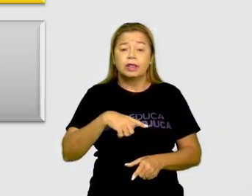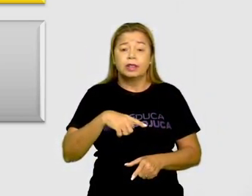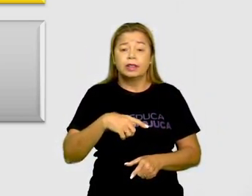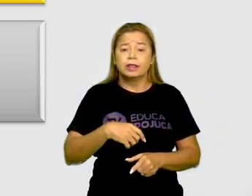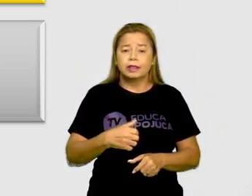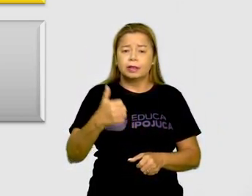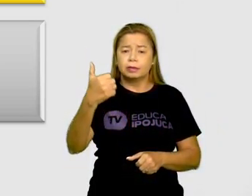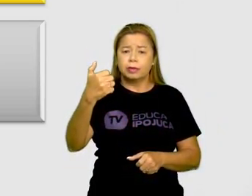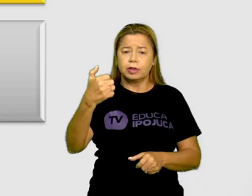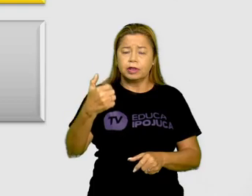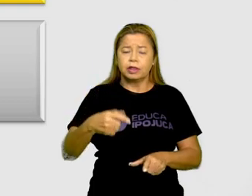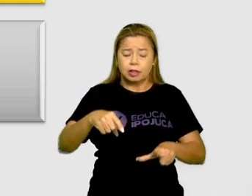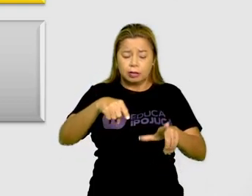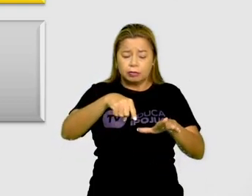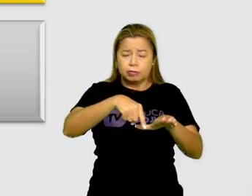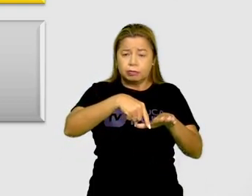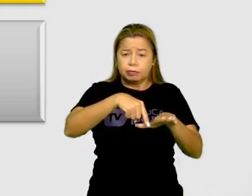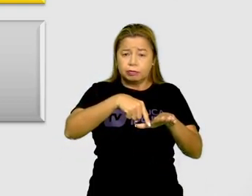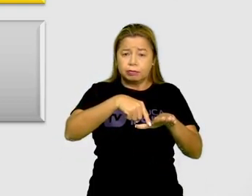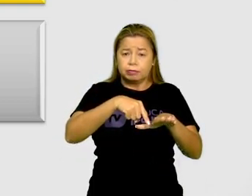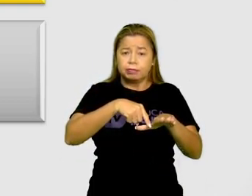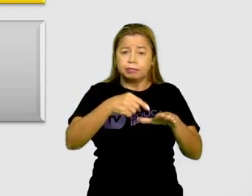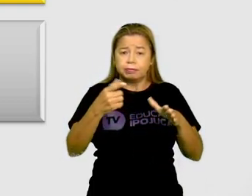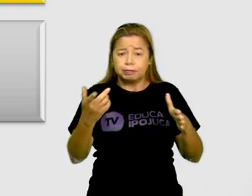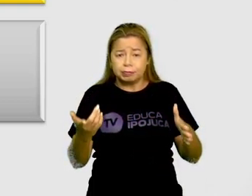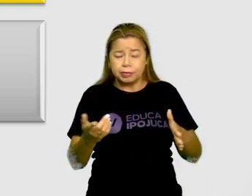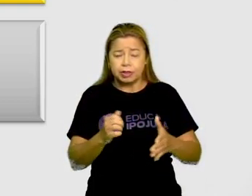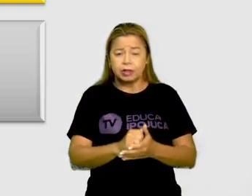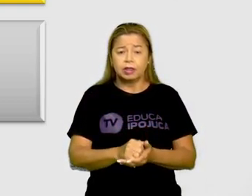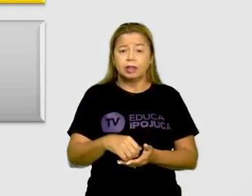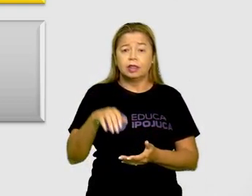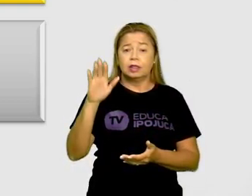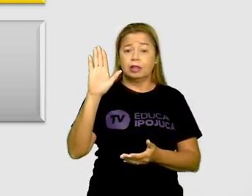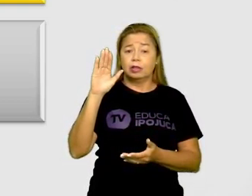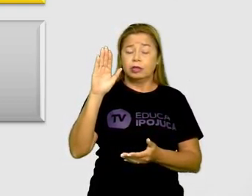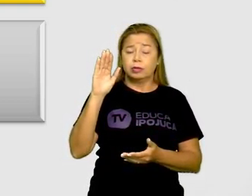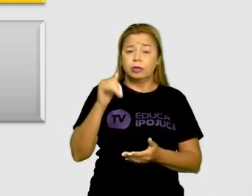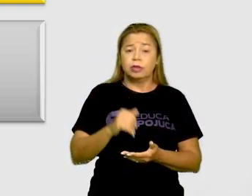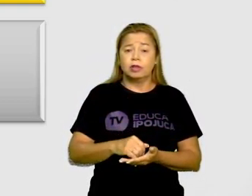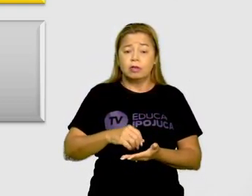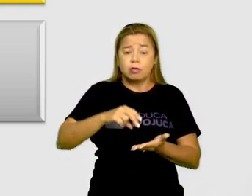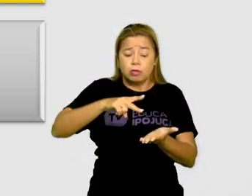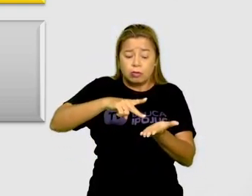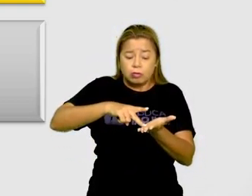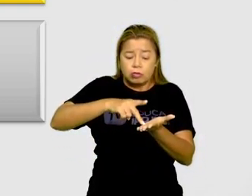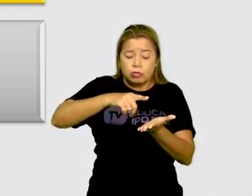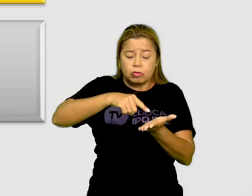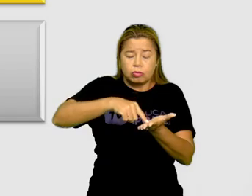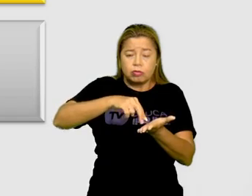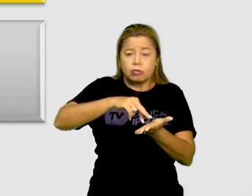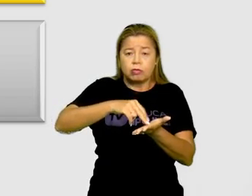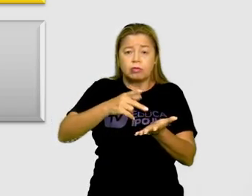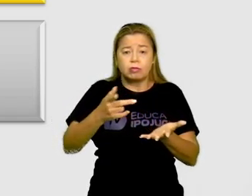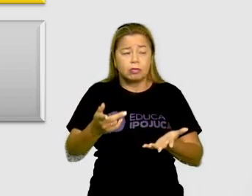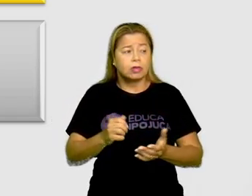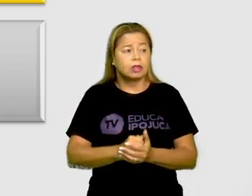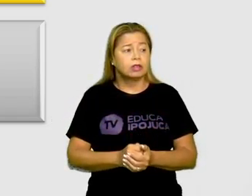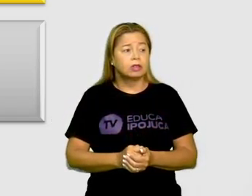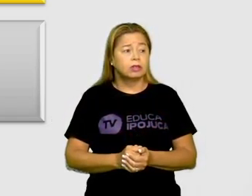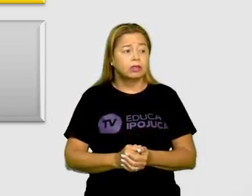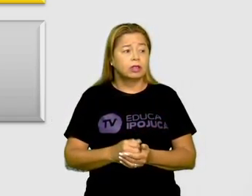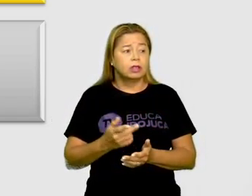as jardas e as milhas. A gente vê muito isso em filmes, né? as unidades de medida sendo apresentadas de